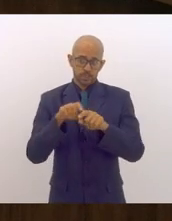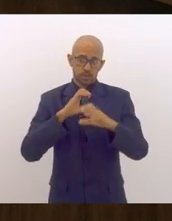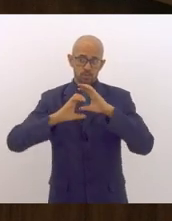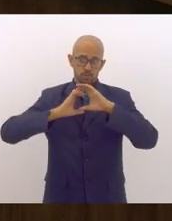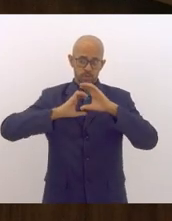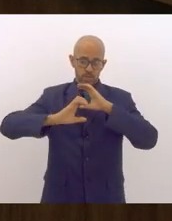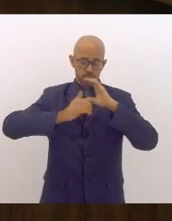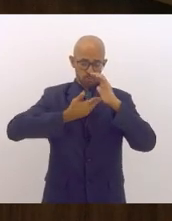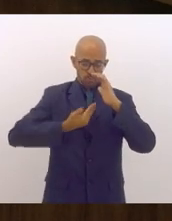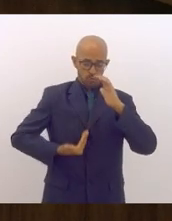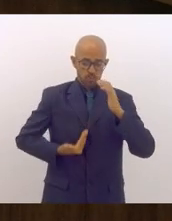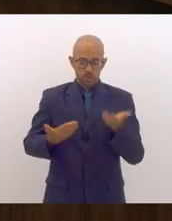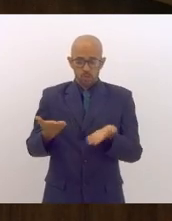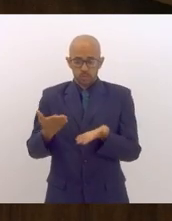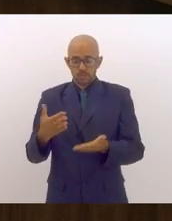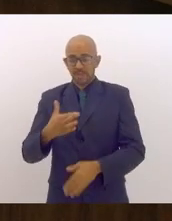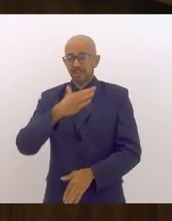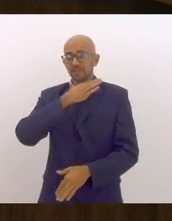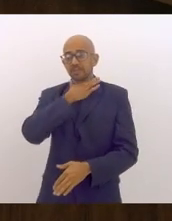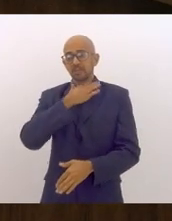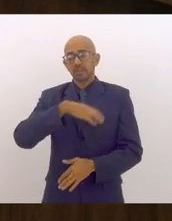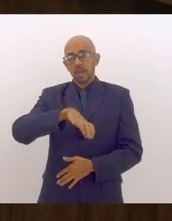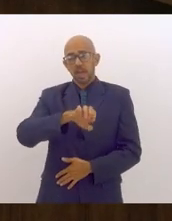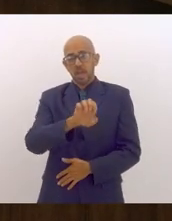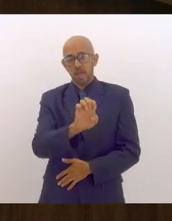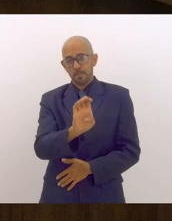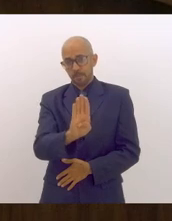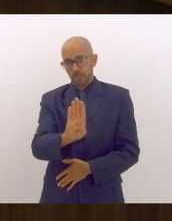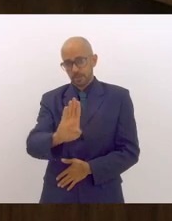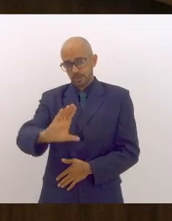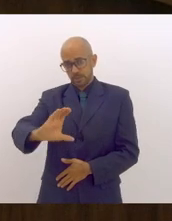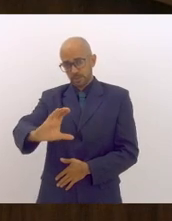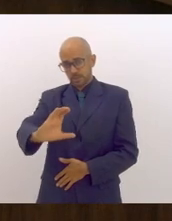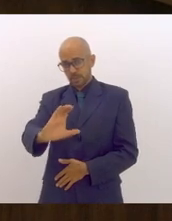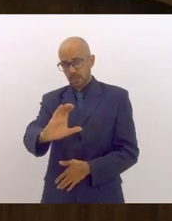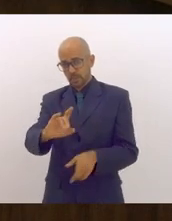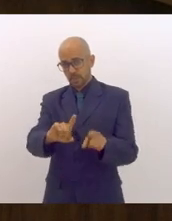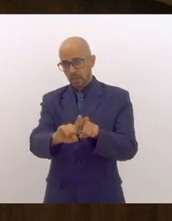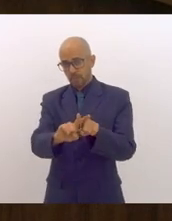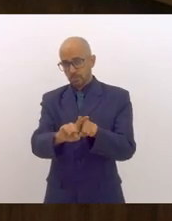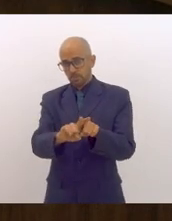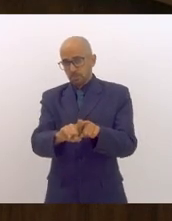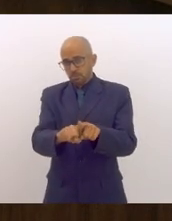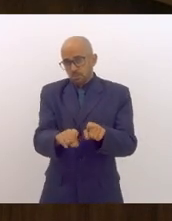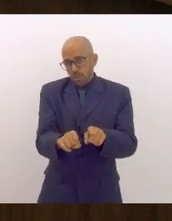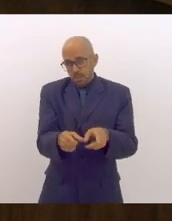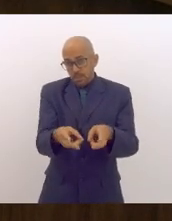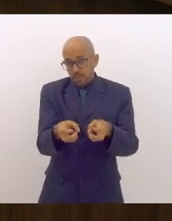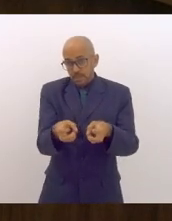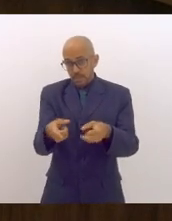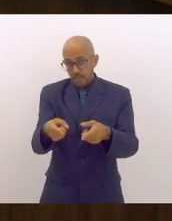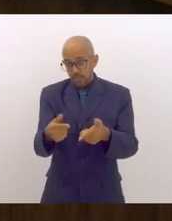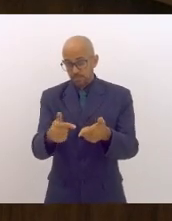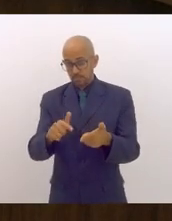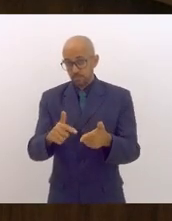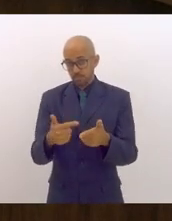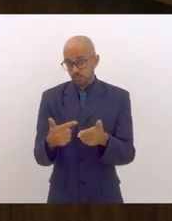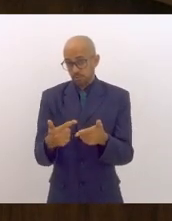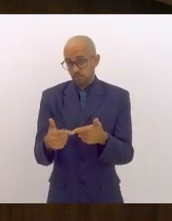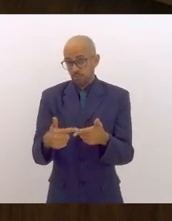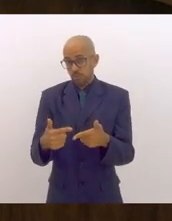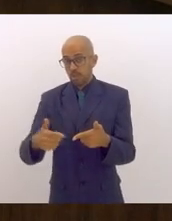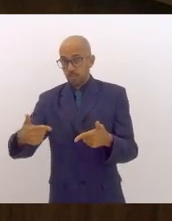está em crise hoje. A EBC, a Empresa Brasileira de Comunicação, persegue trabalhadores e trabalhadoras. Eu quero agradecer